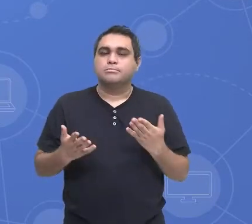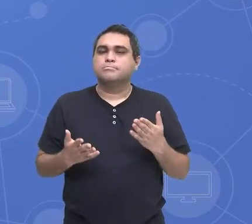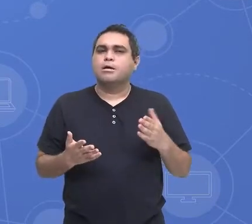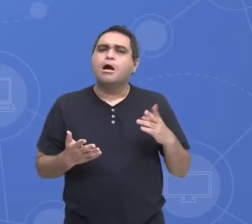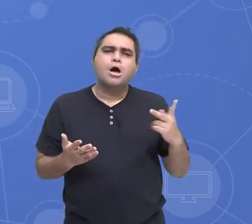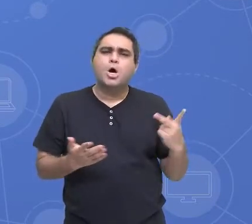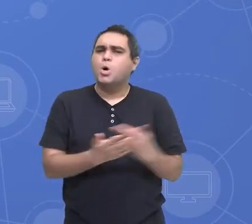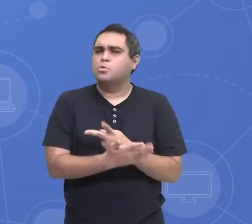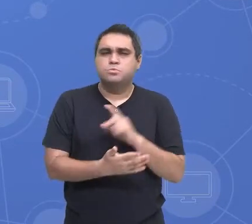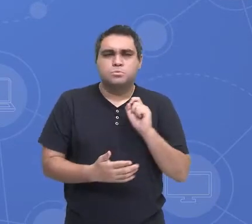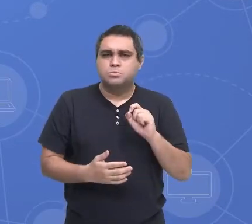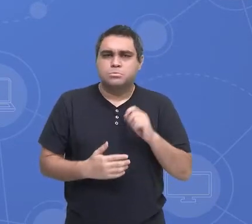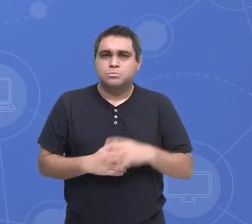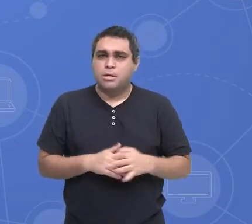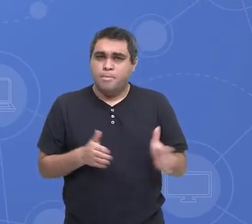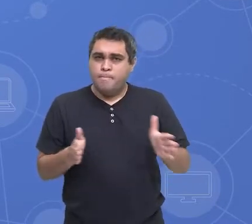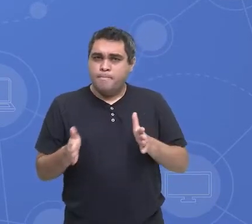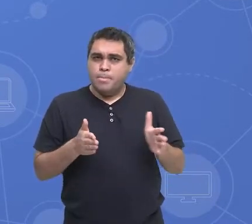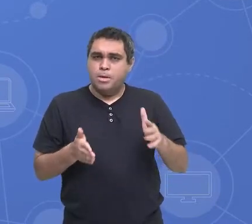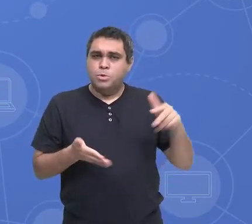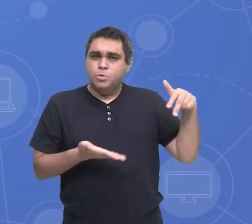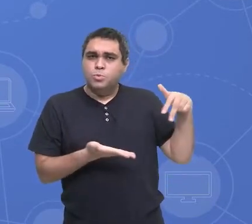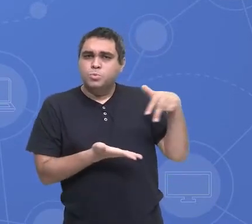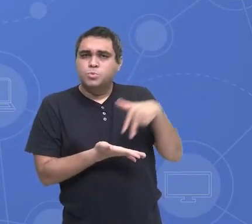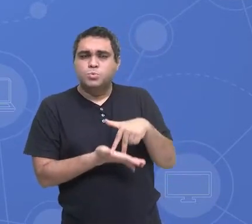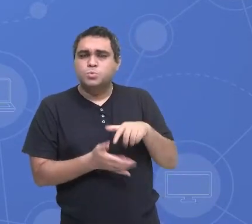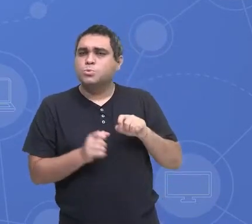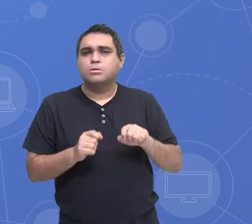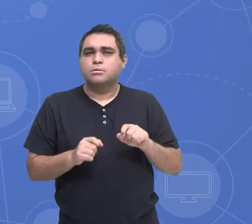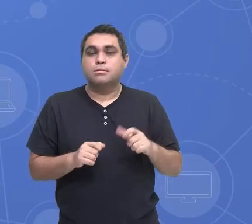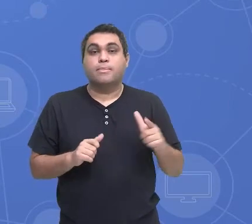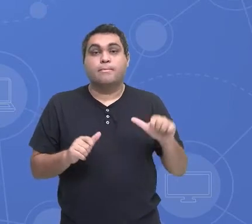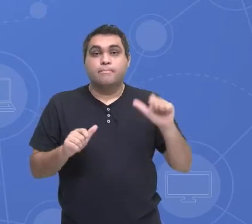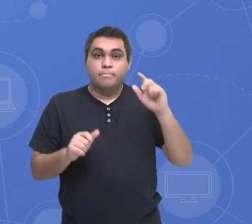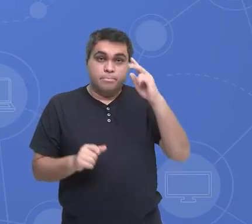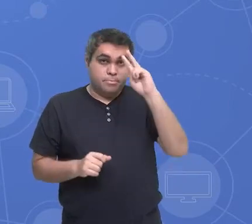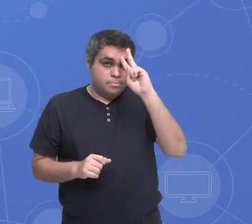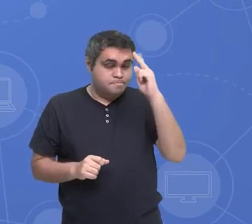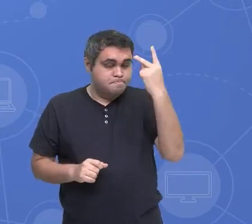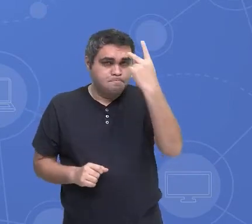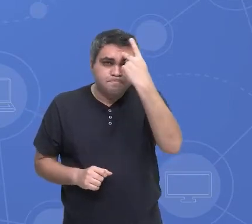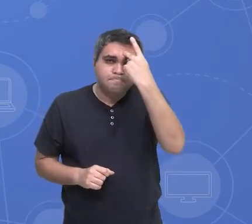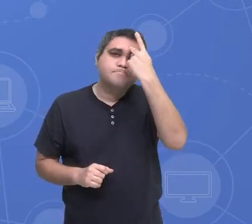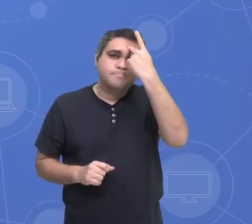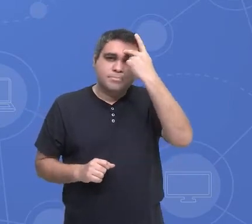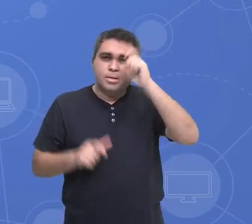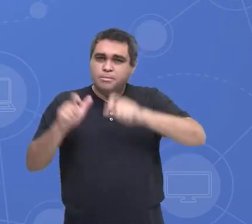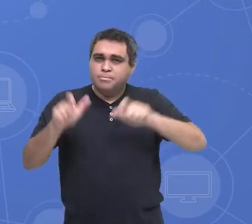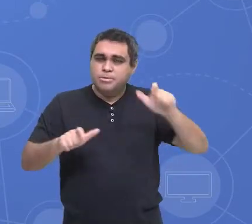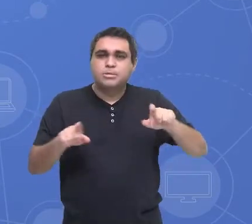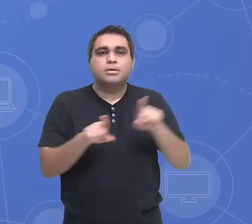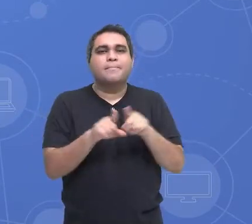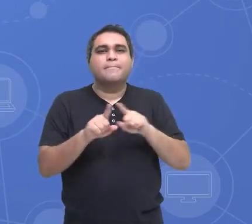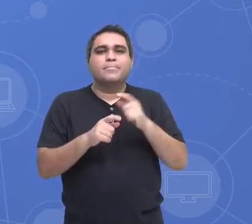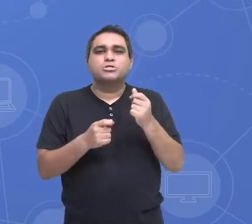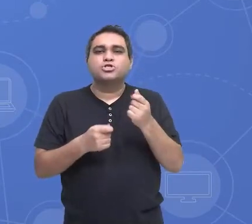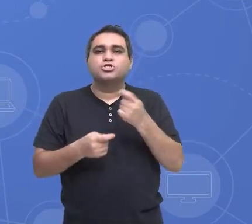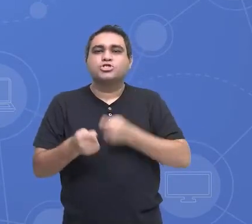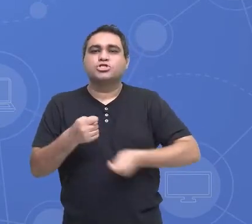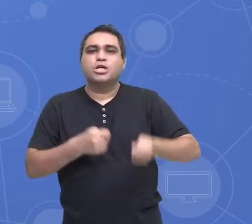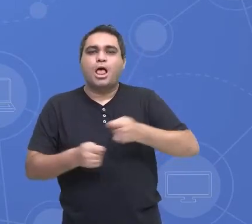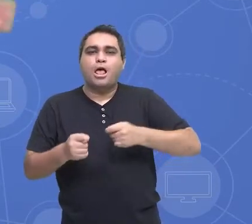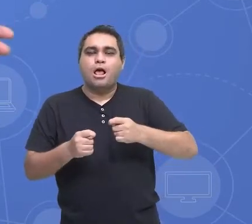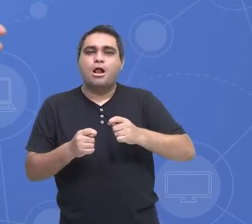no humanismo? Ali há uma mudança no pensamento, há uma mudança econômica, que